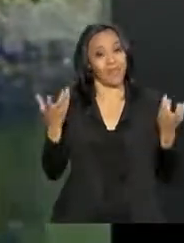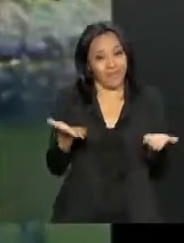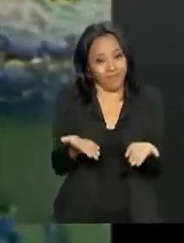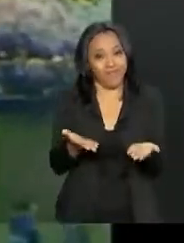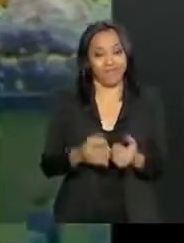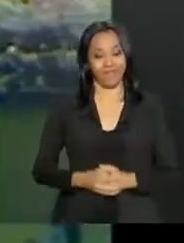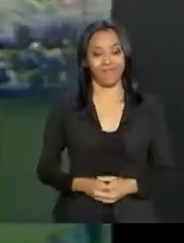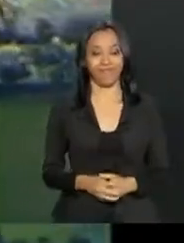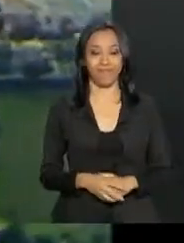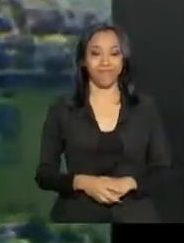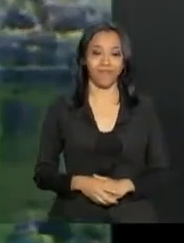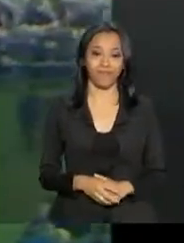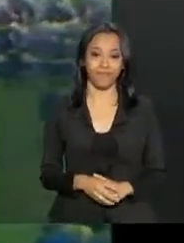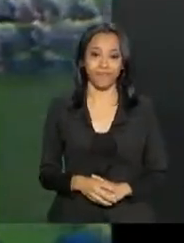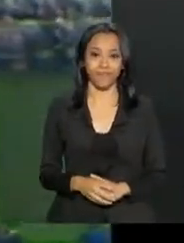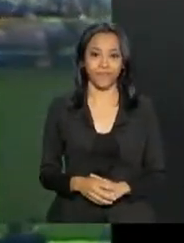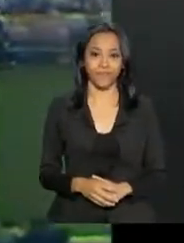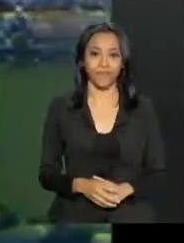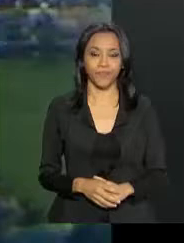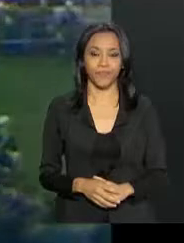ela.